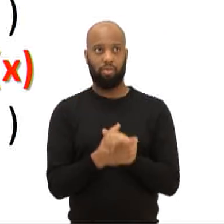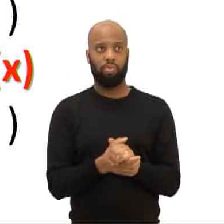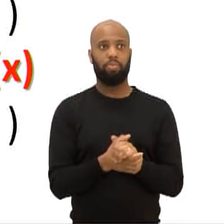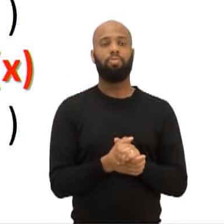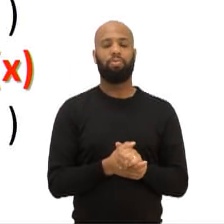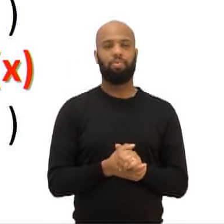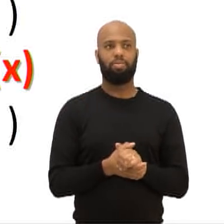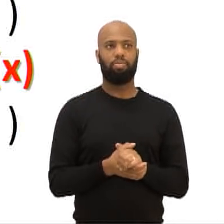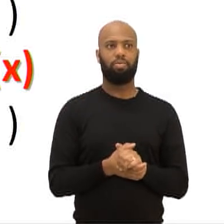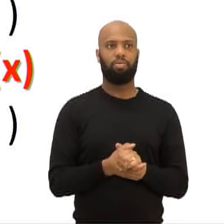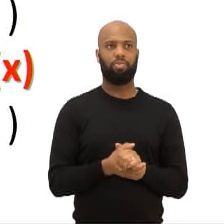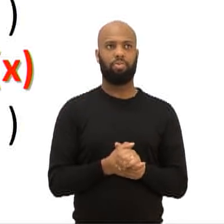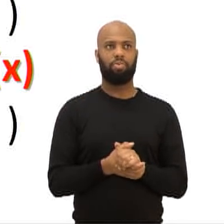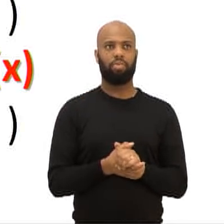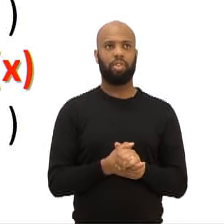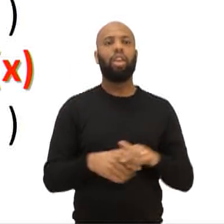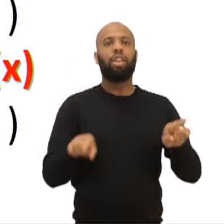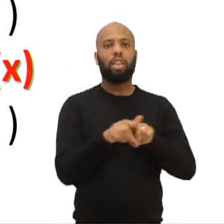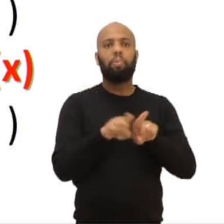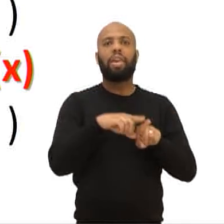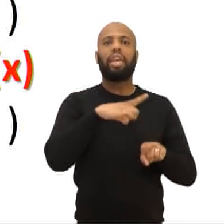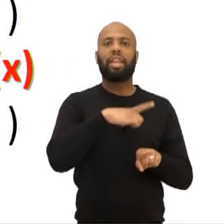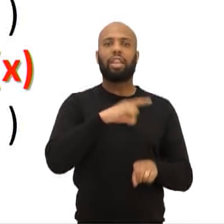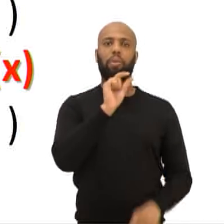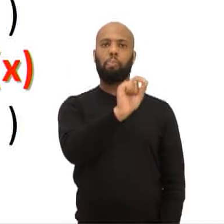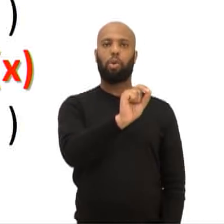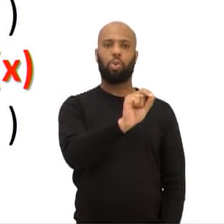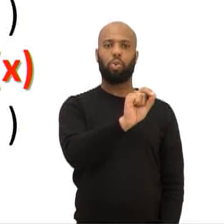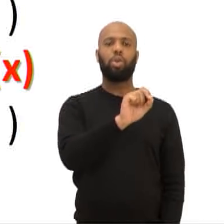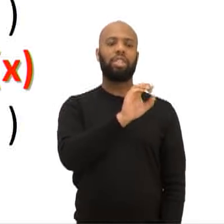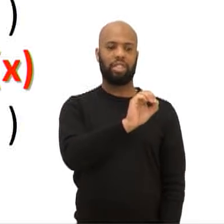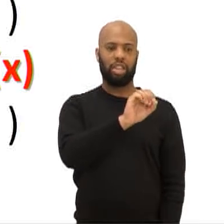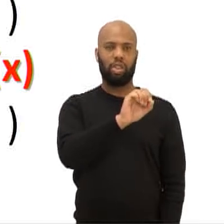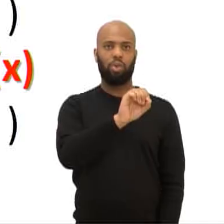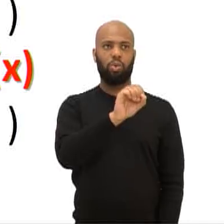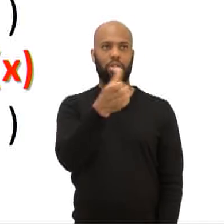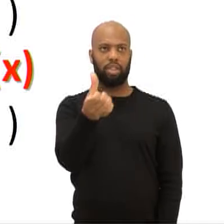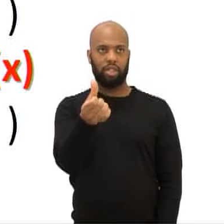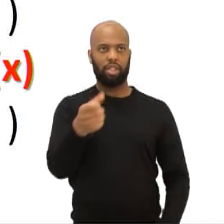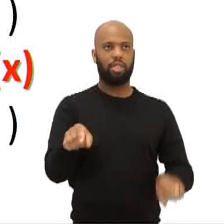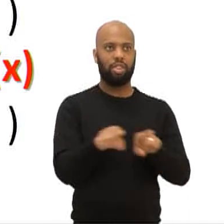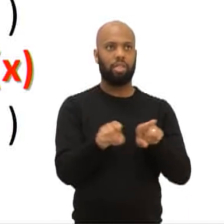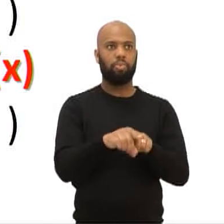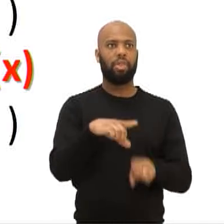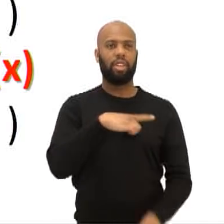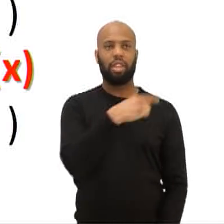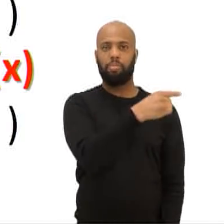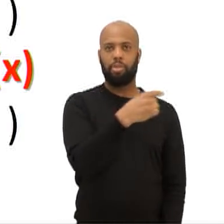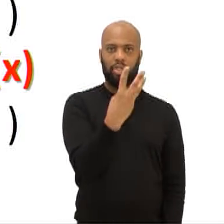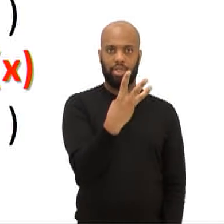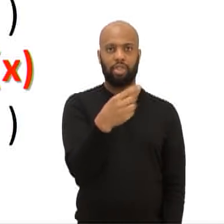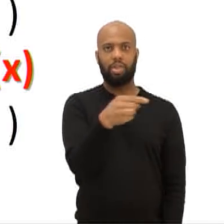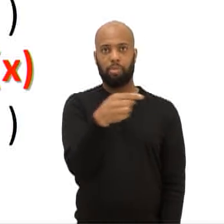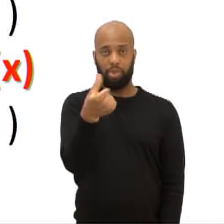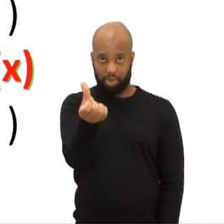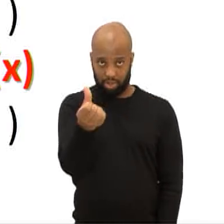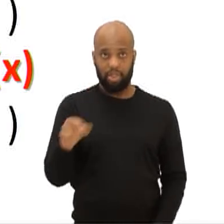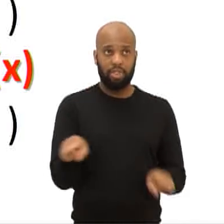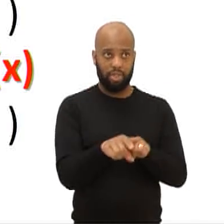0 e menos 4, 0 e 6, menos 3 e 6, menos